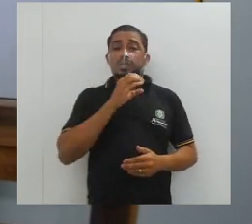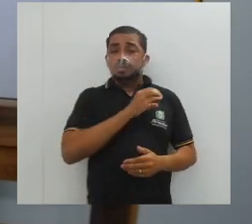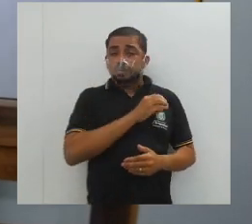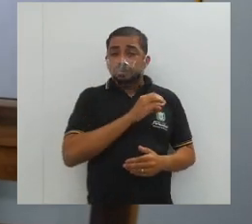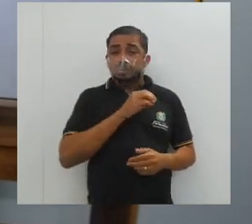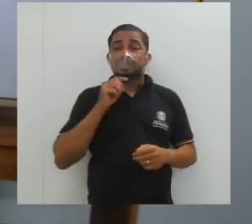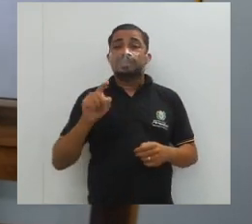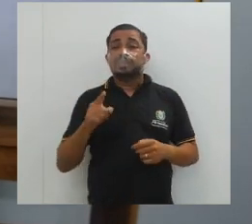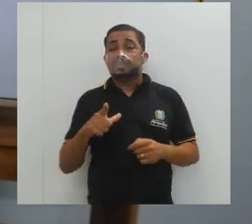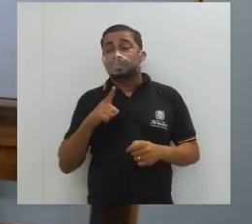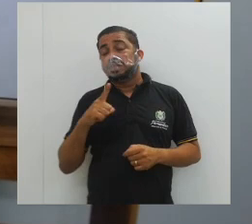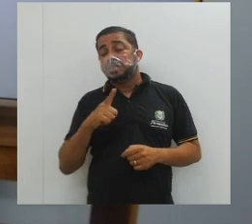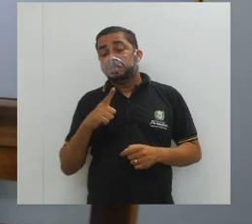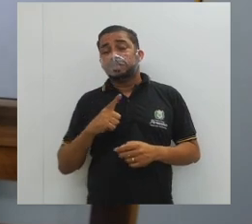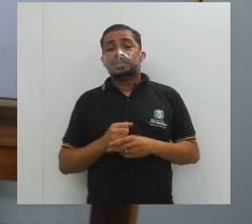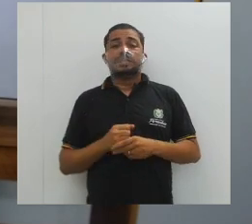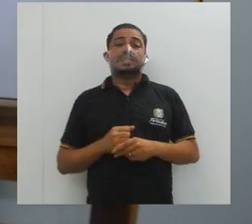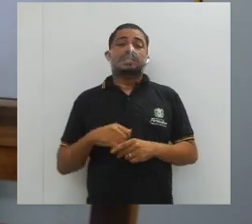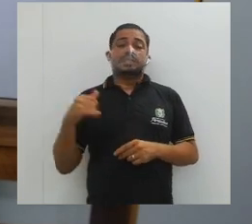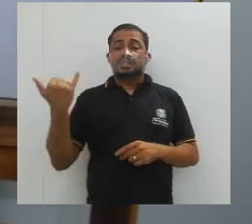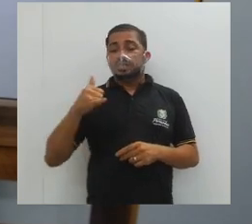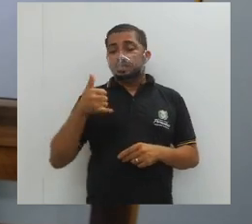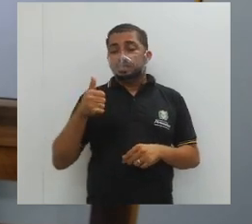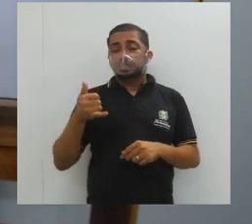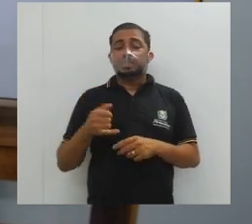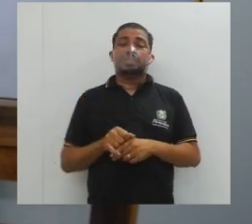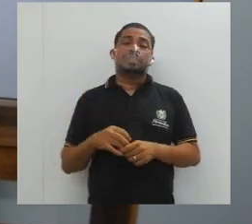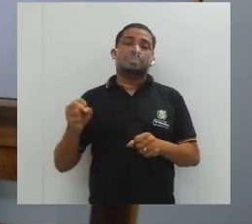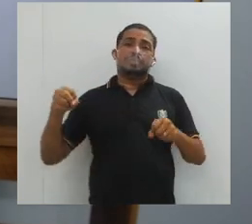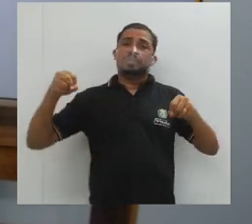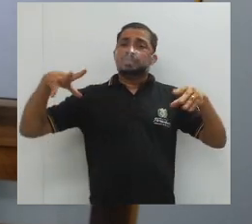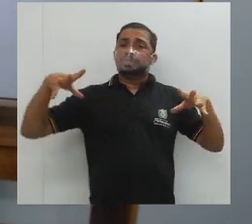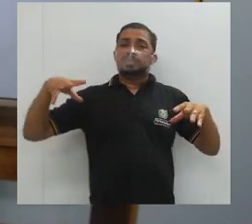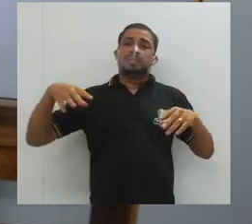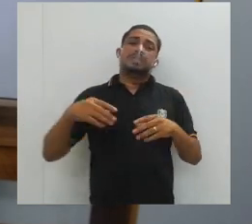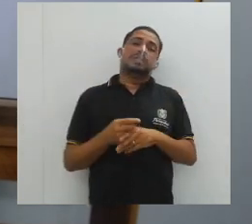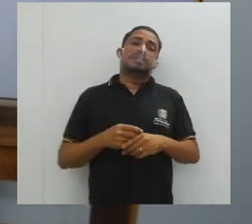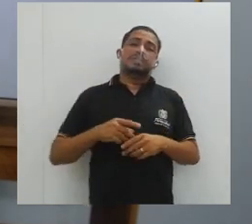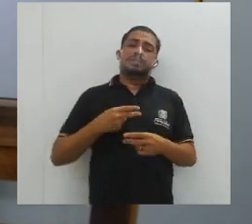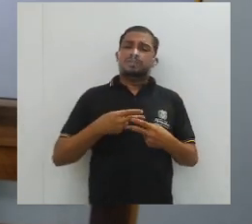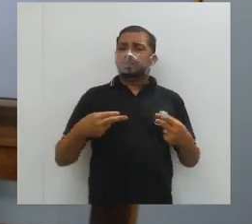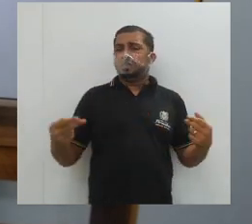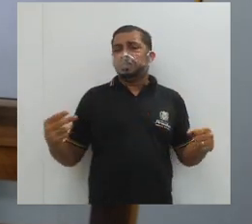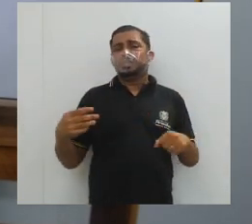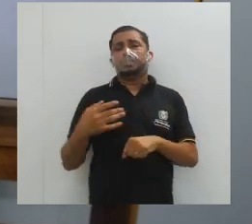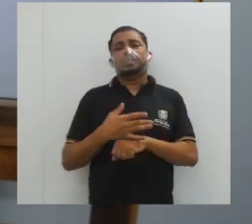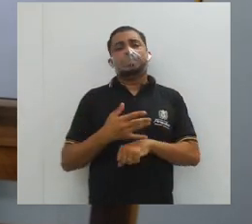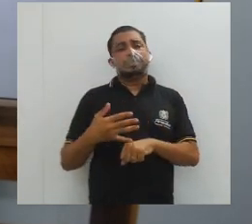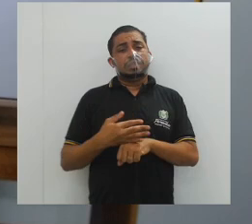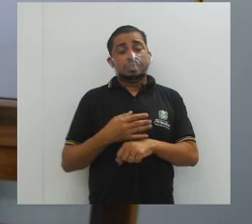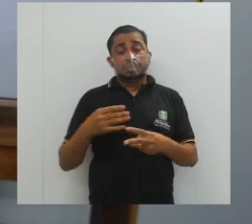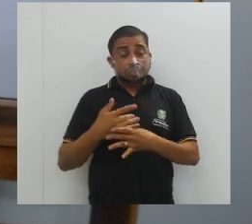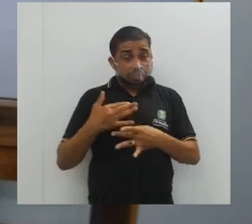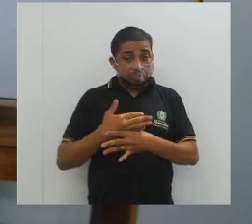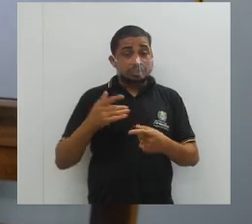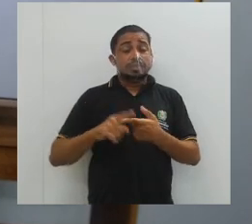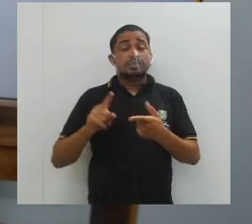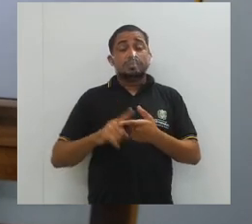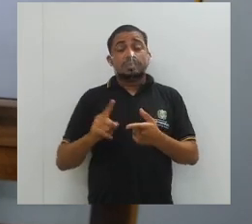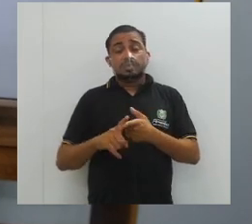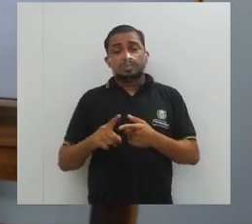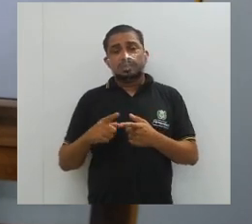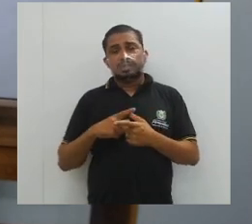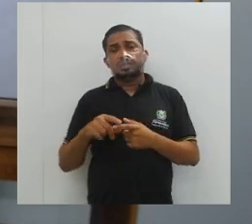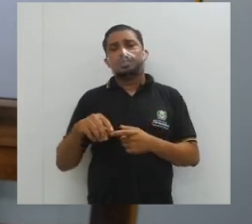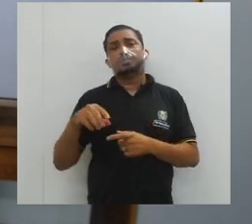Esse calor é transformado em energia elétrica para acender luzes em várias cidades e também é usado para